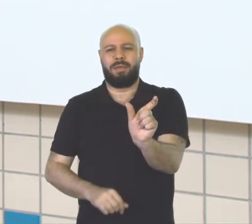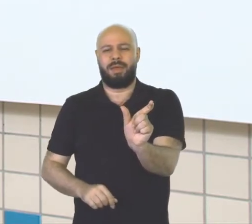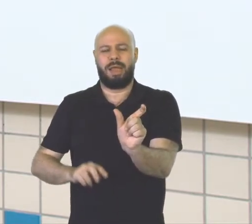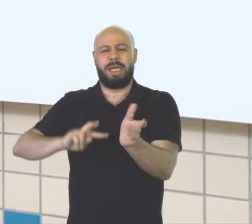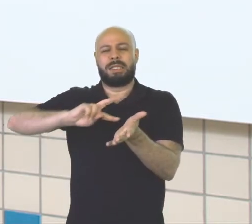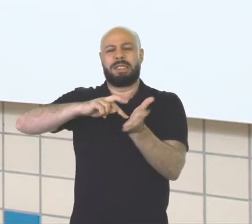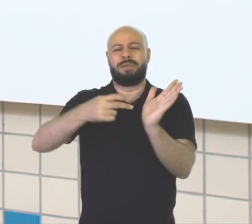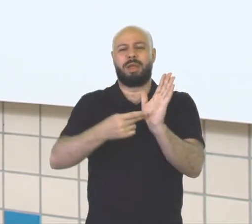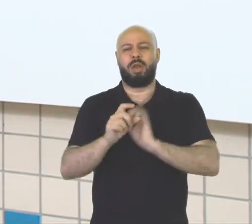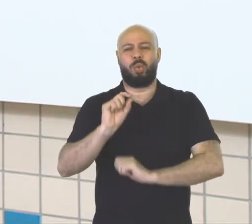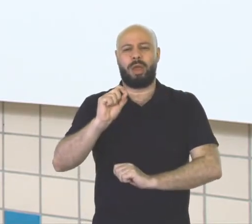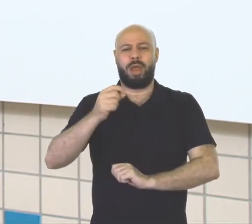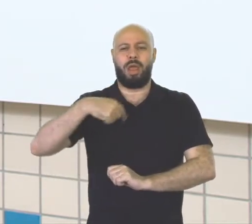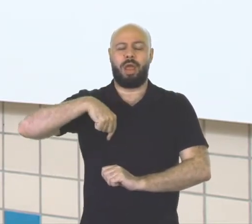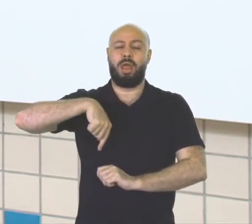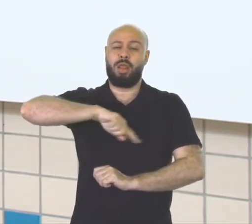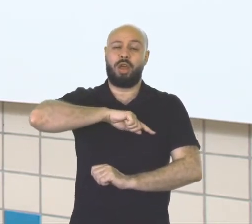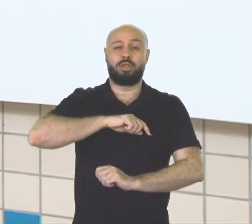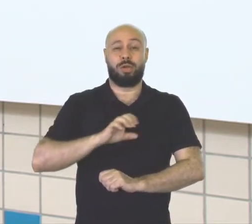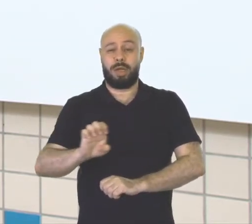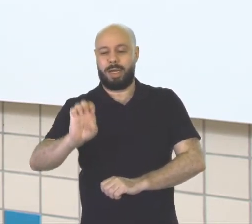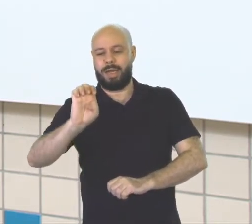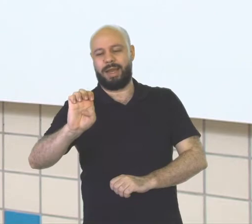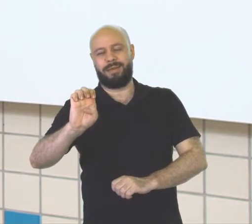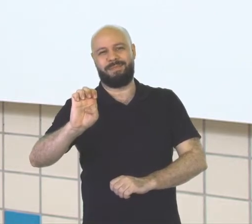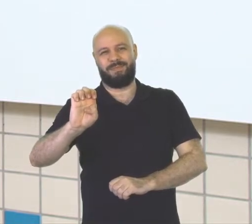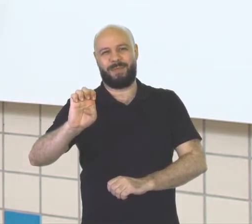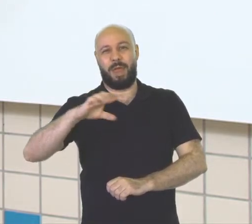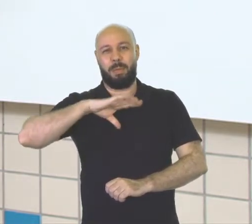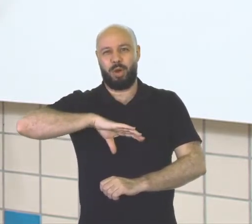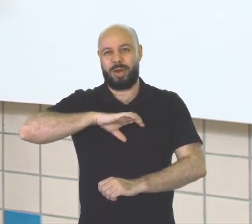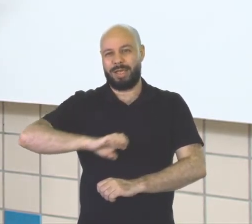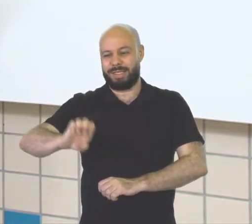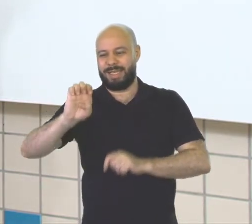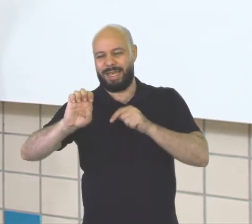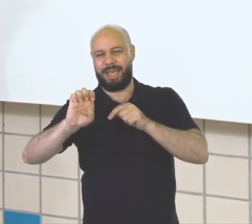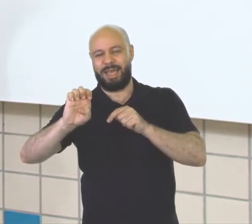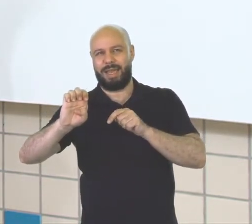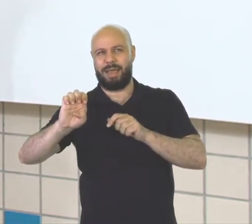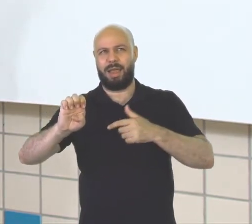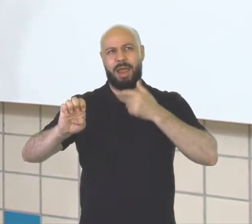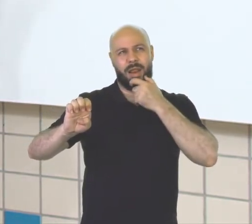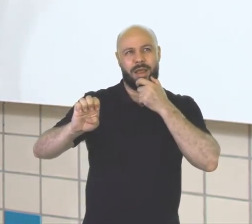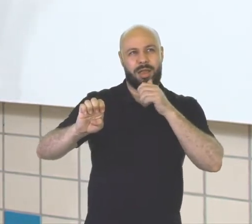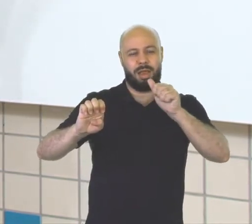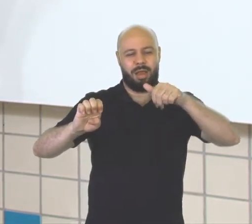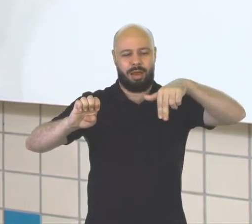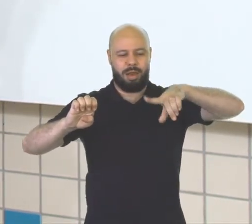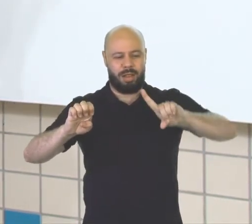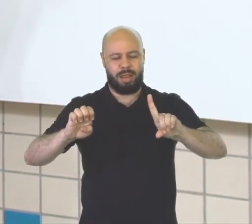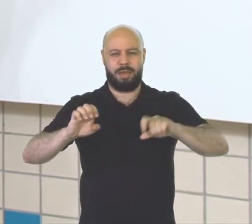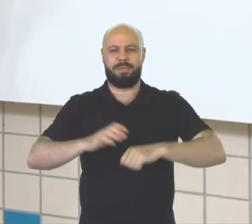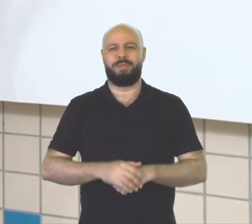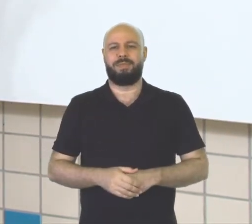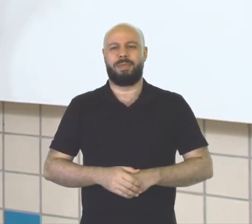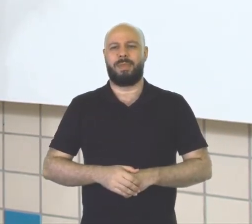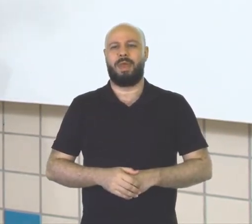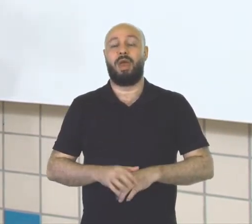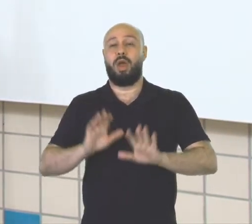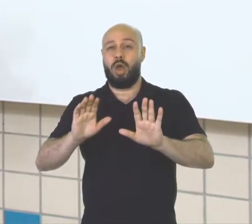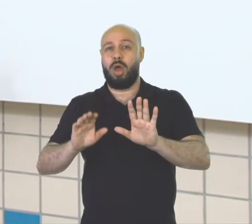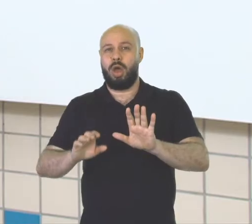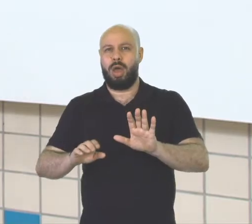português o nosso e, né? E aqui both, ambos ou ambas, os dois, né?